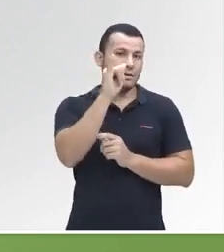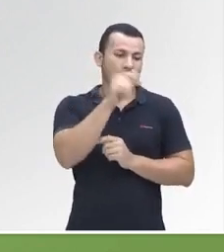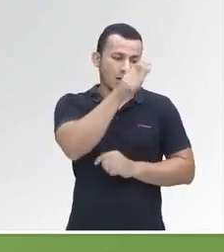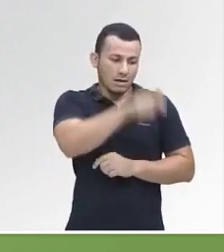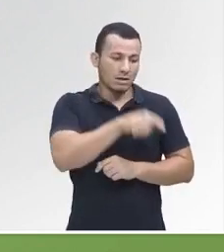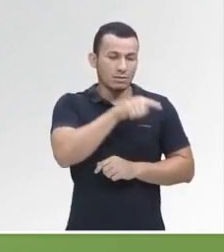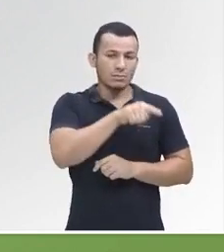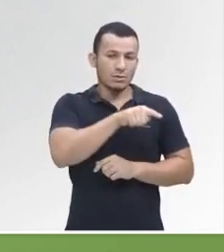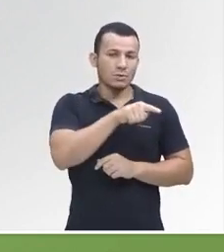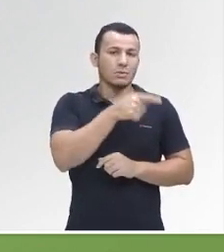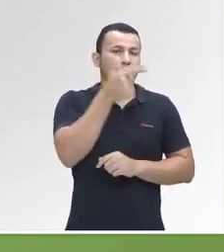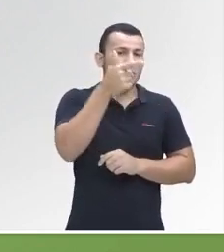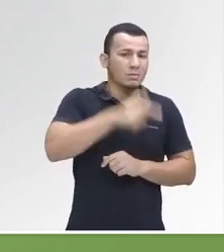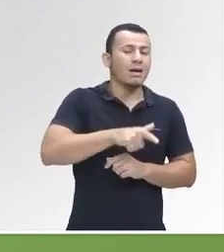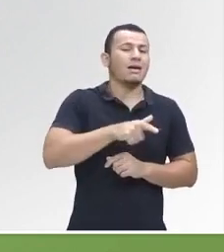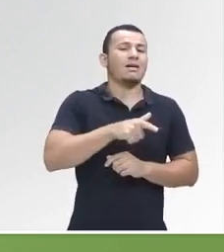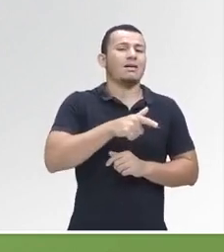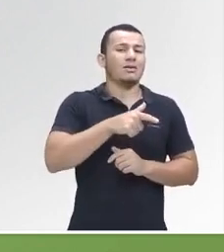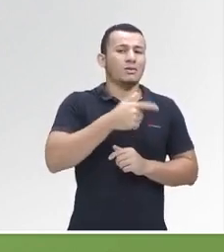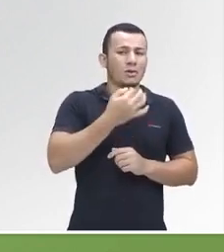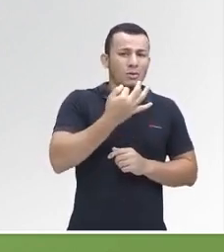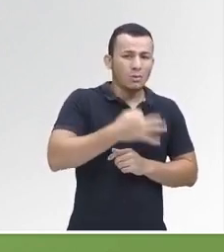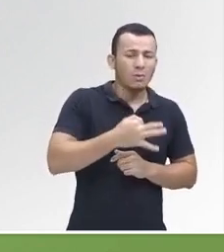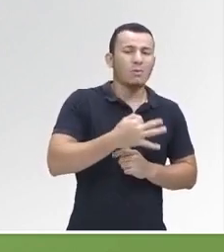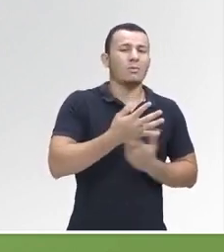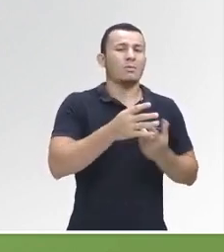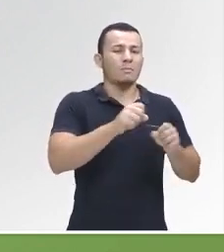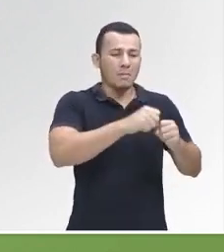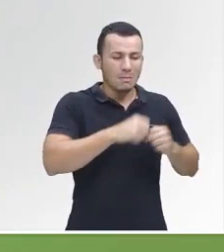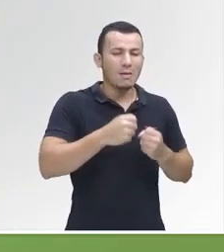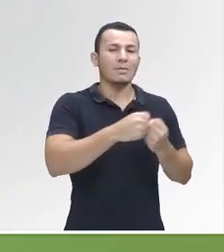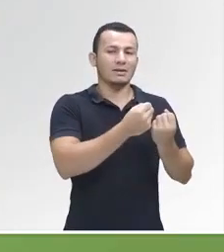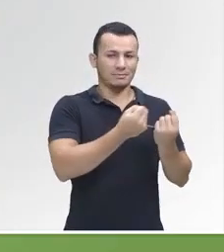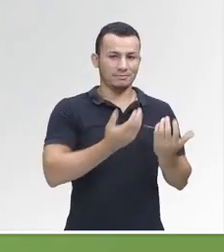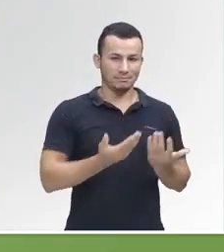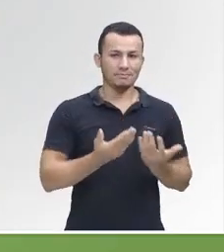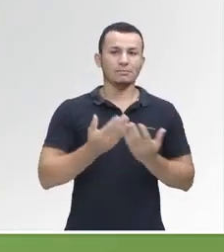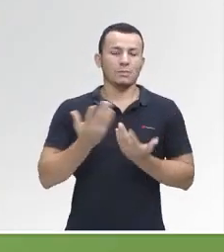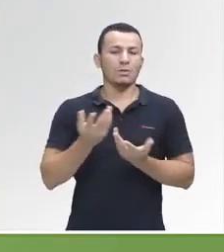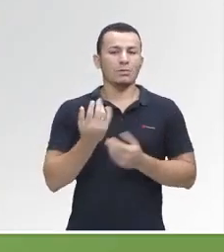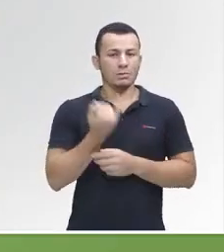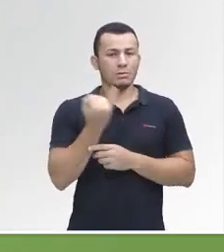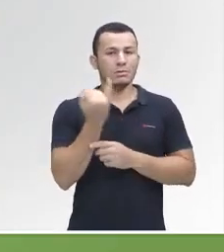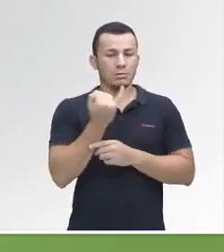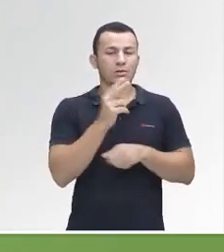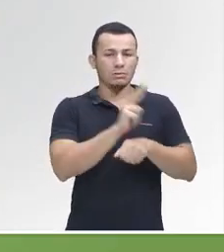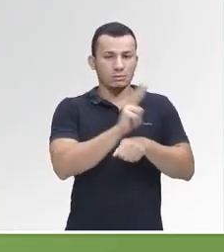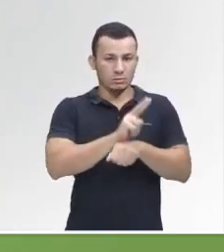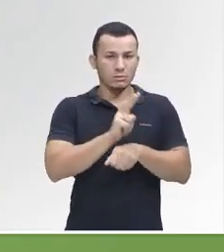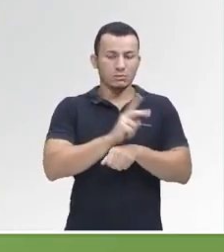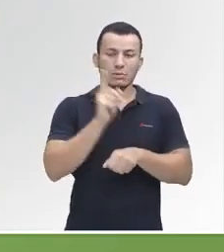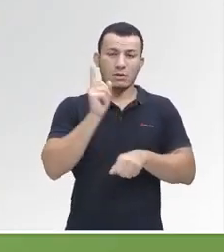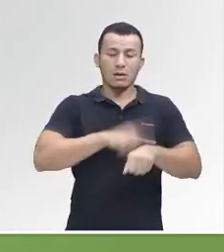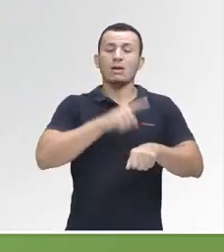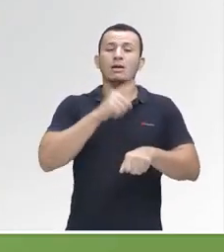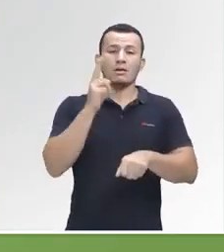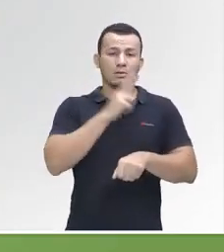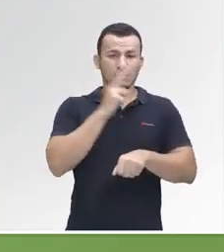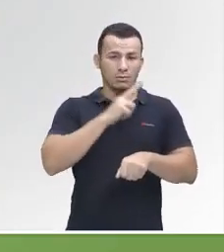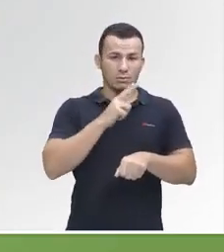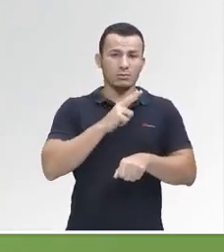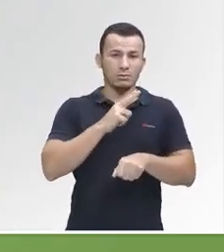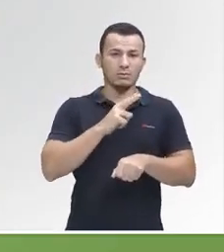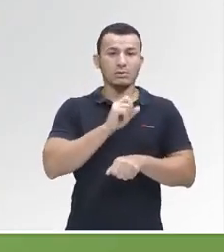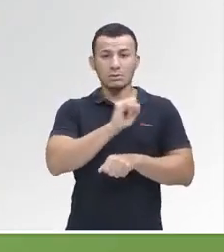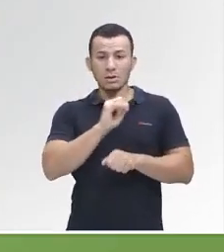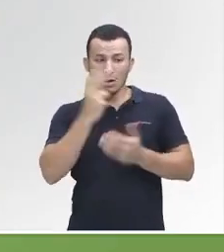sofra muito mais danos. Assim, os primeiros socorros são logo de imediato que aconteceu